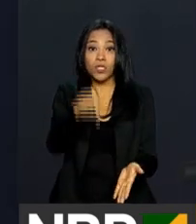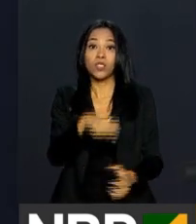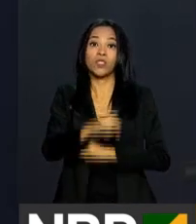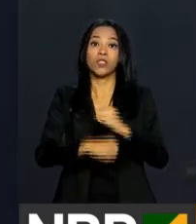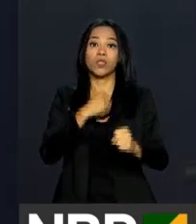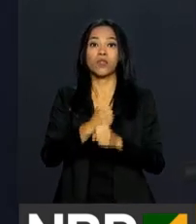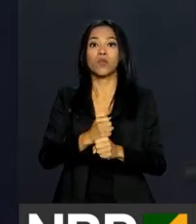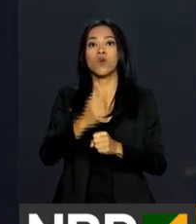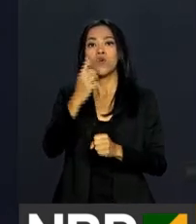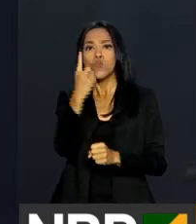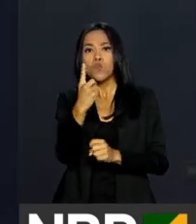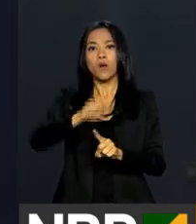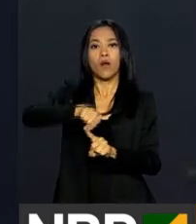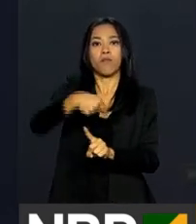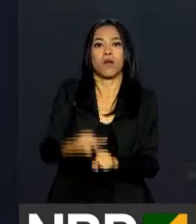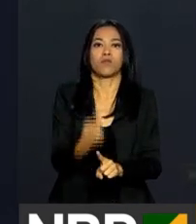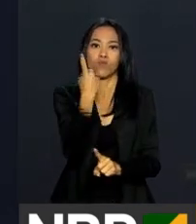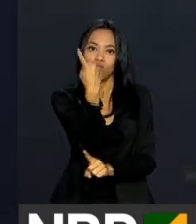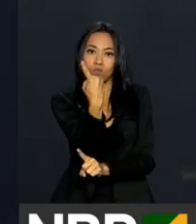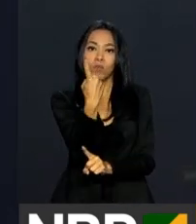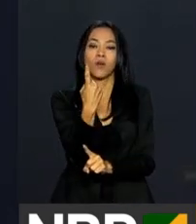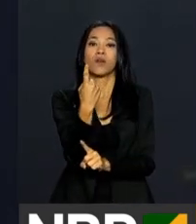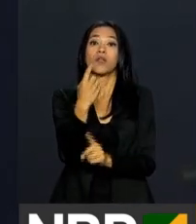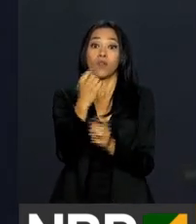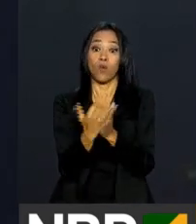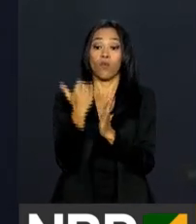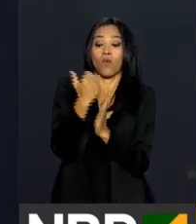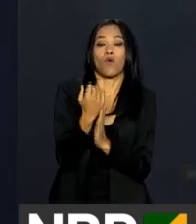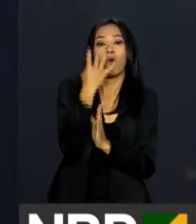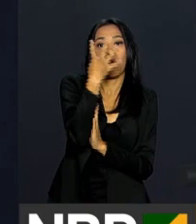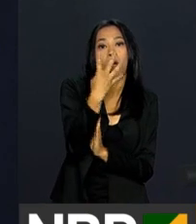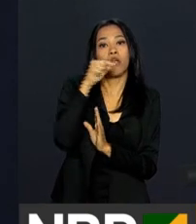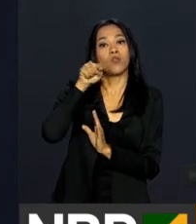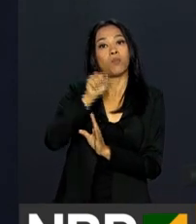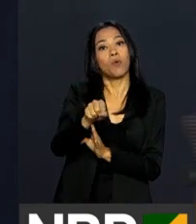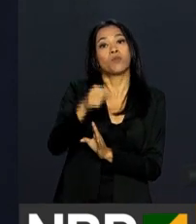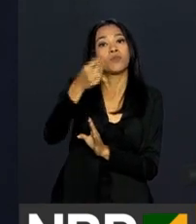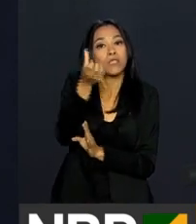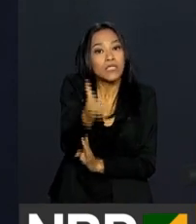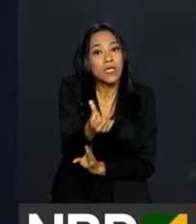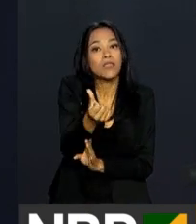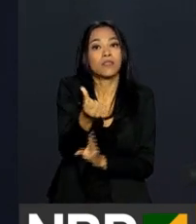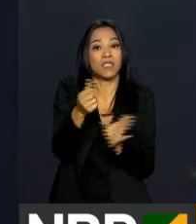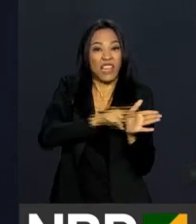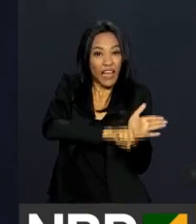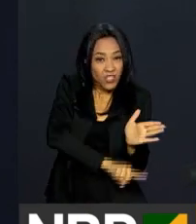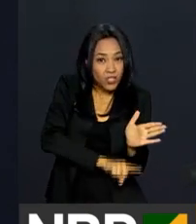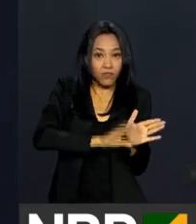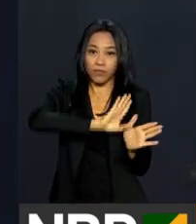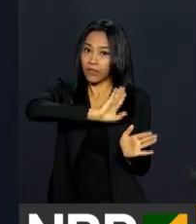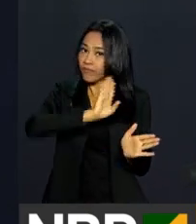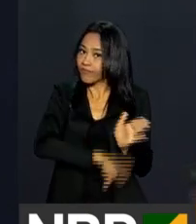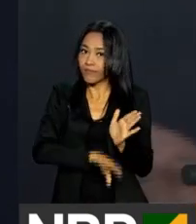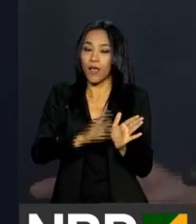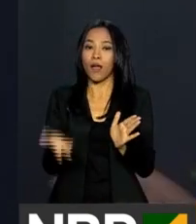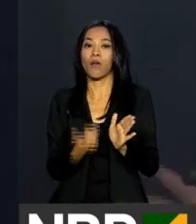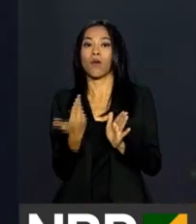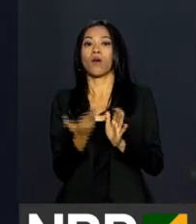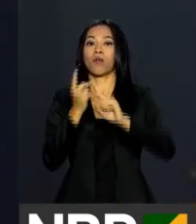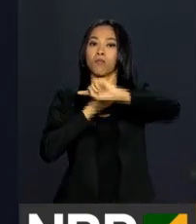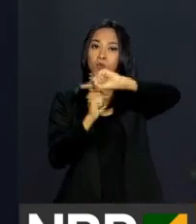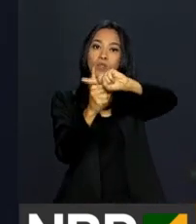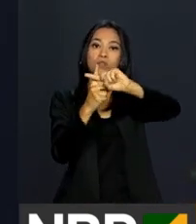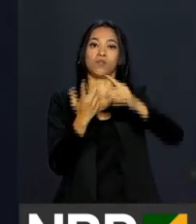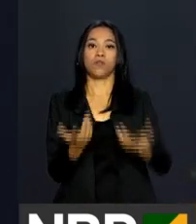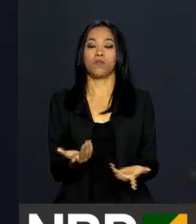1 a mais, ou seja, evoluímos 4,6. Tiramos do negativo e colocamos no positivo. E neste ano